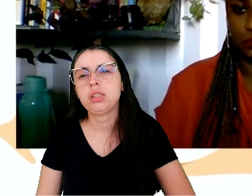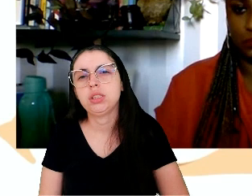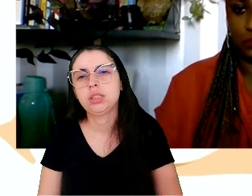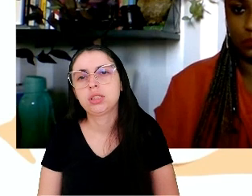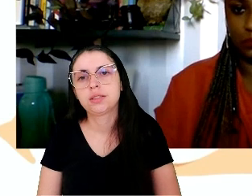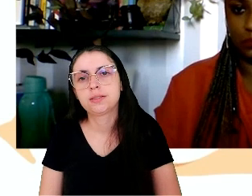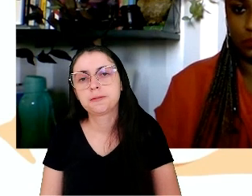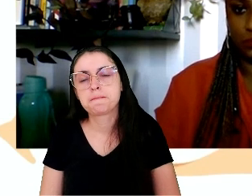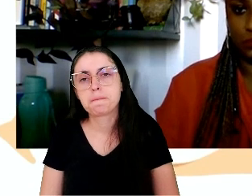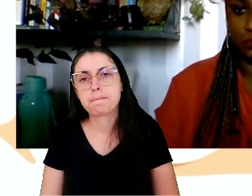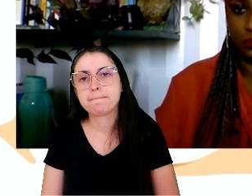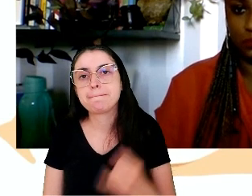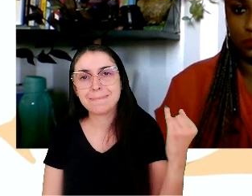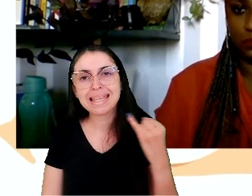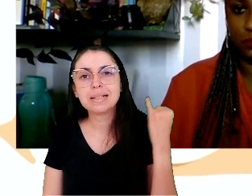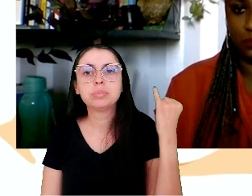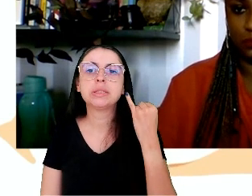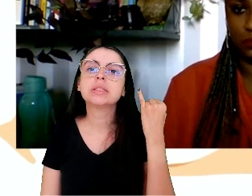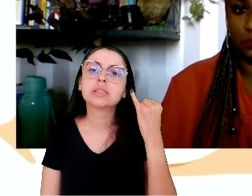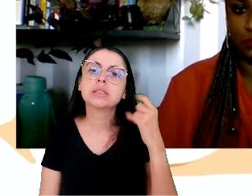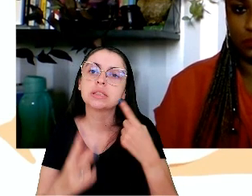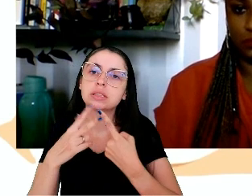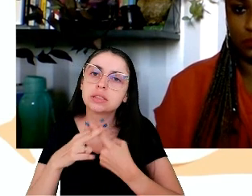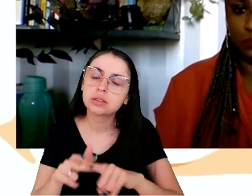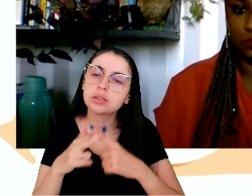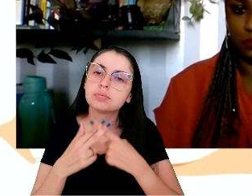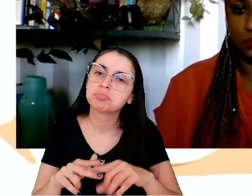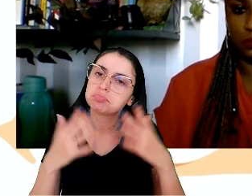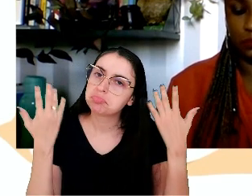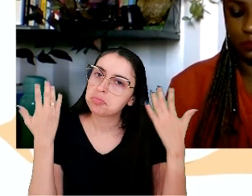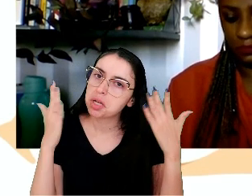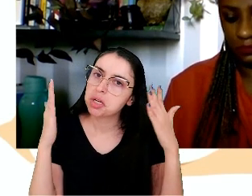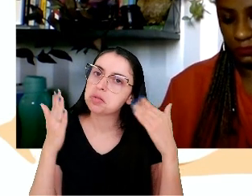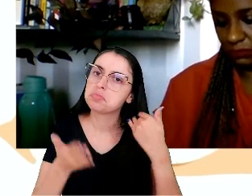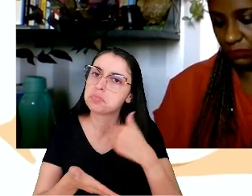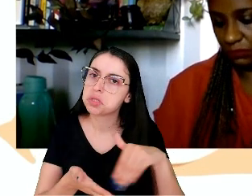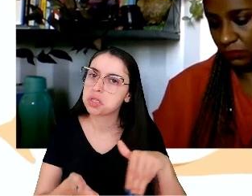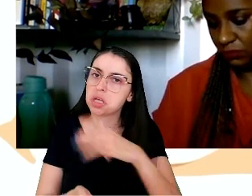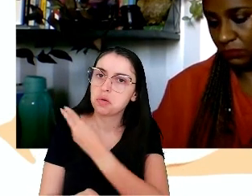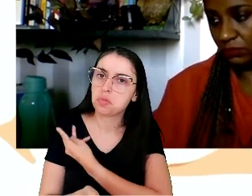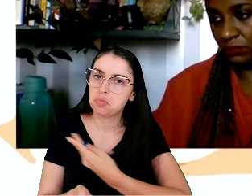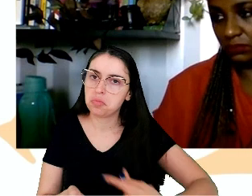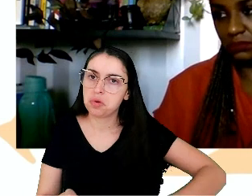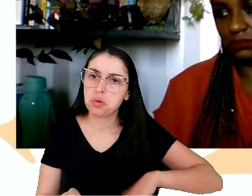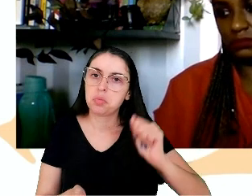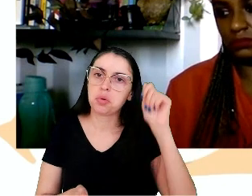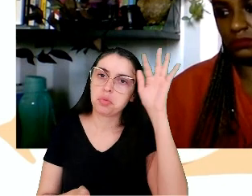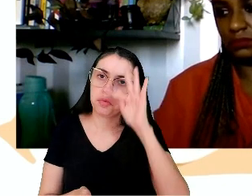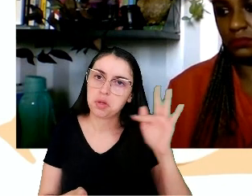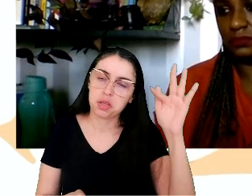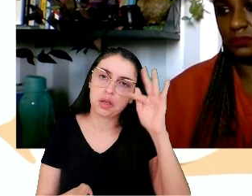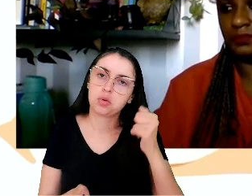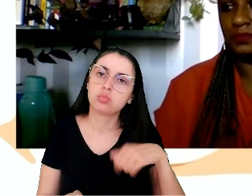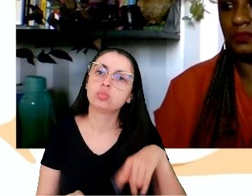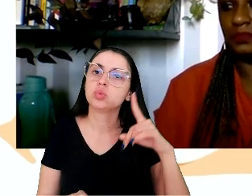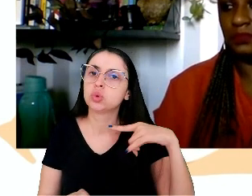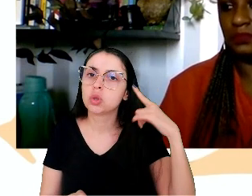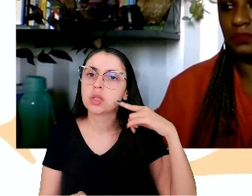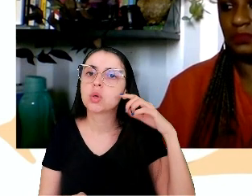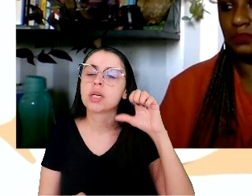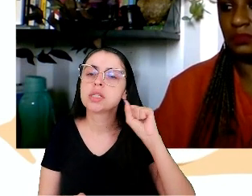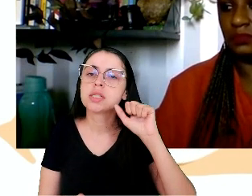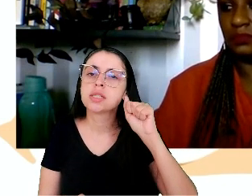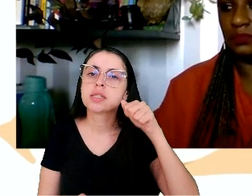Também importantíssima essa ferramenta, parabenizo o Ministério Público Federal, a doutora Sandra, o